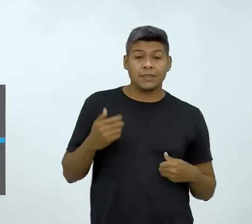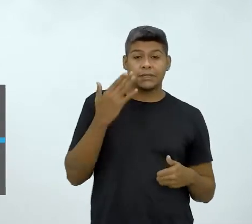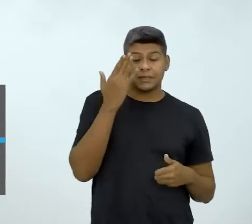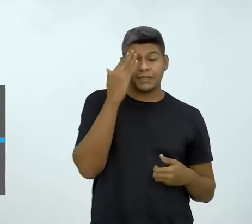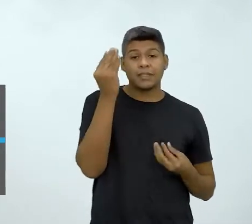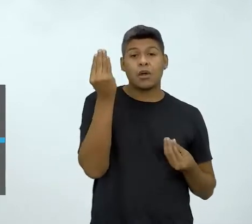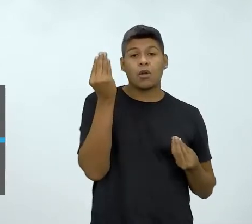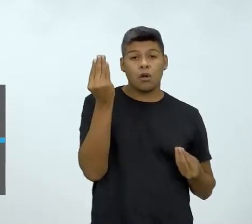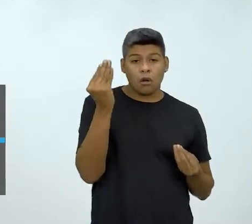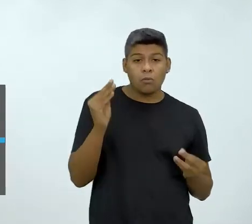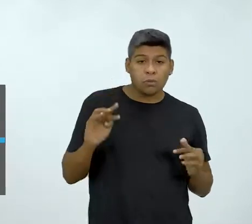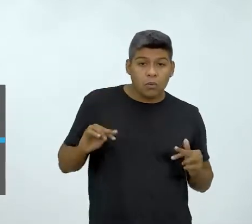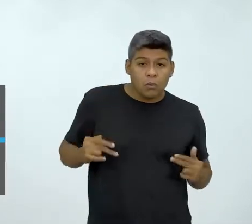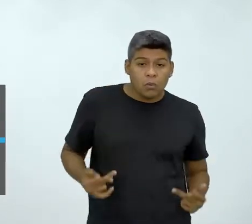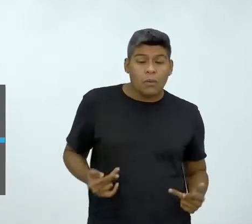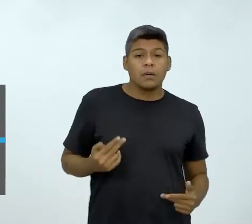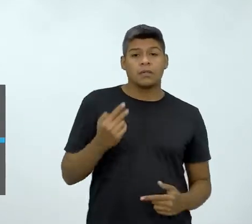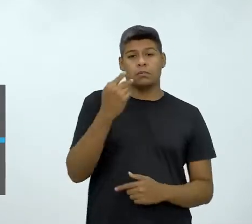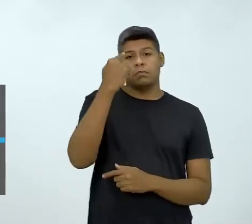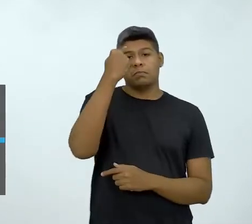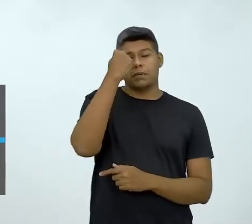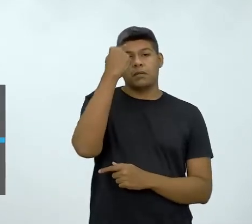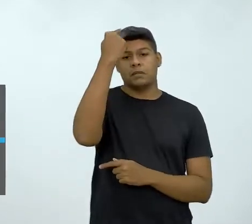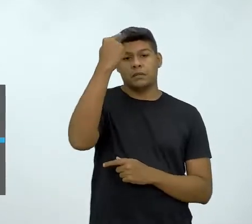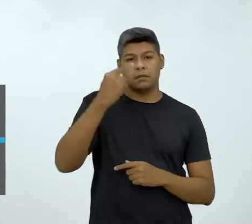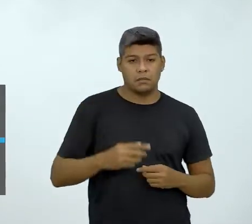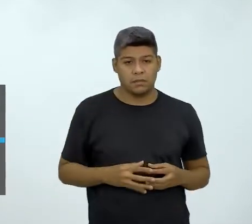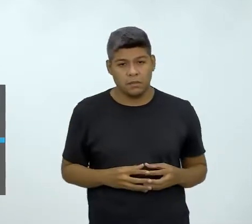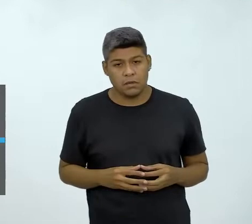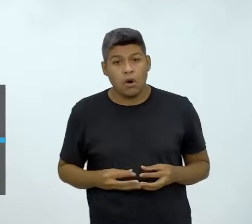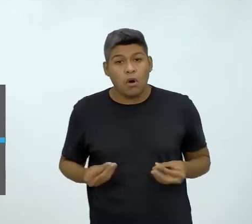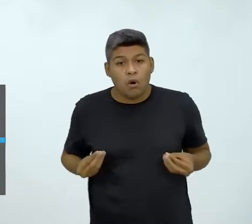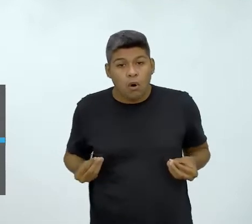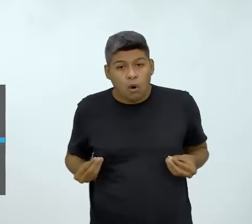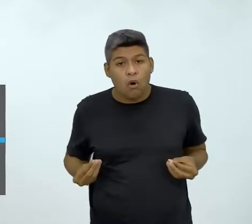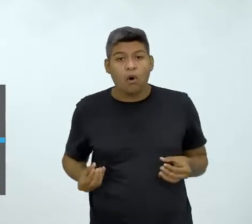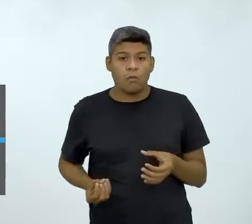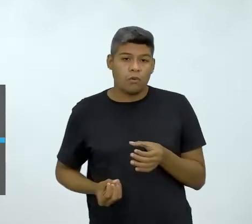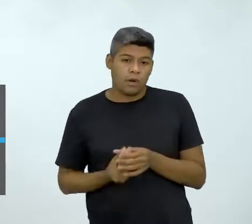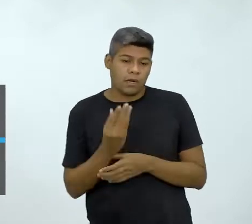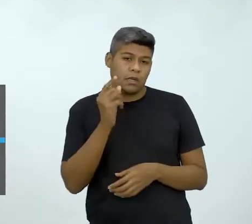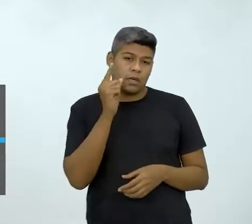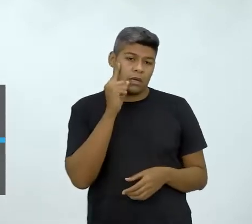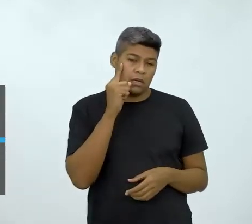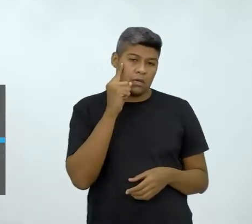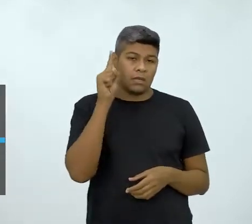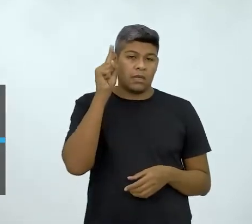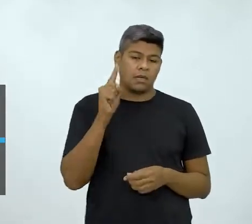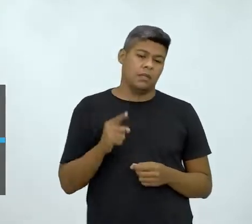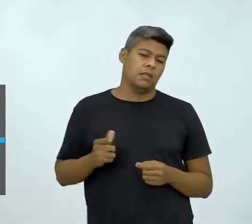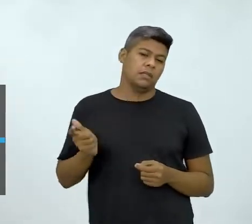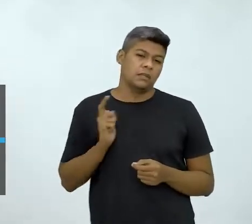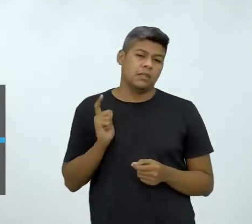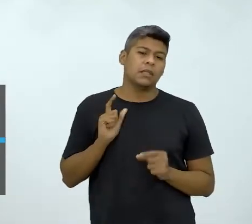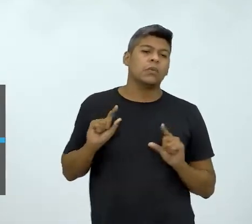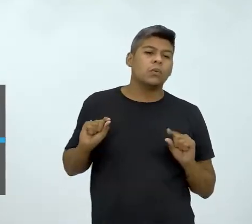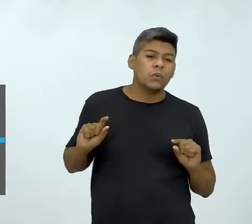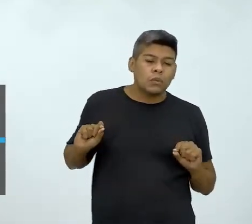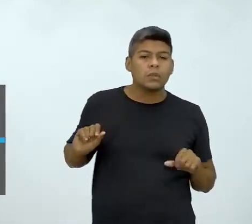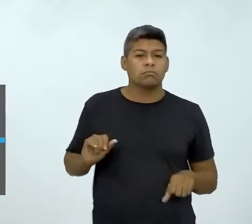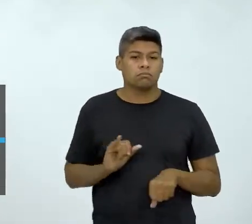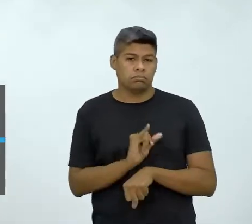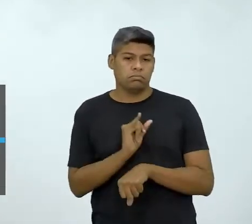ser humano, vamos dizer, pensa, Como esse ser humano ele vai criar essas ideias, como ele vai ter esses níveis de abstração,